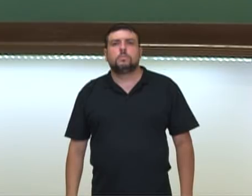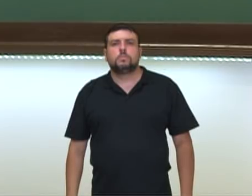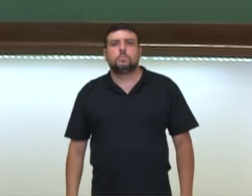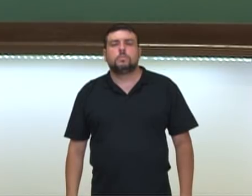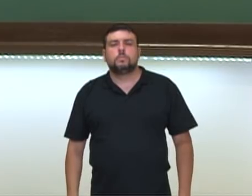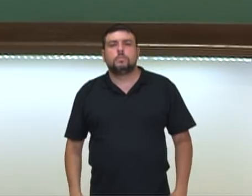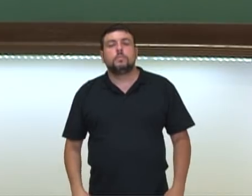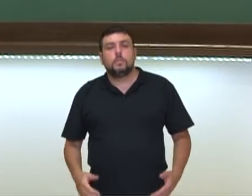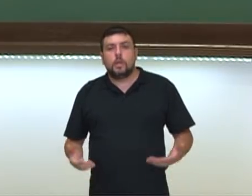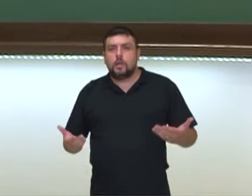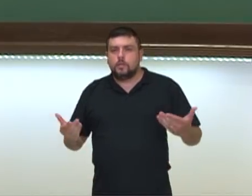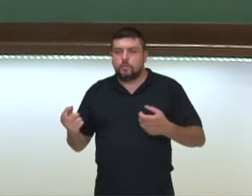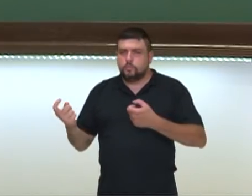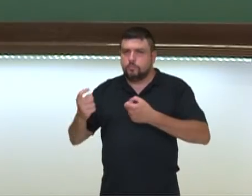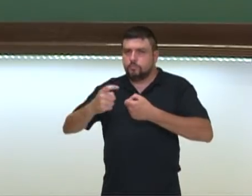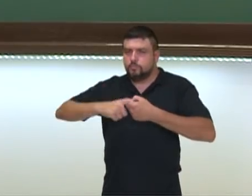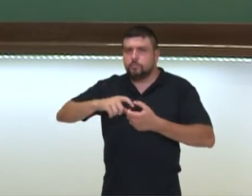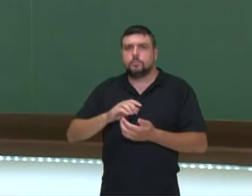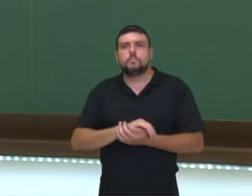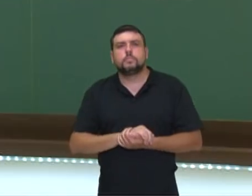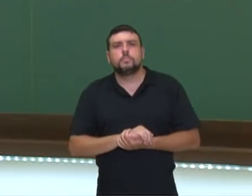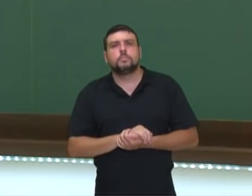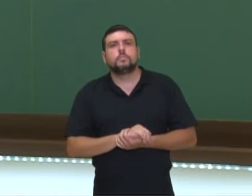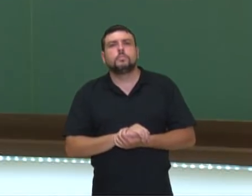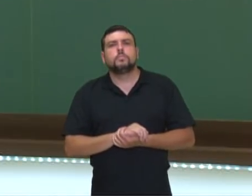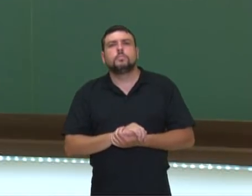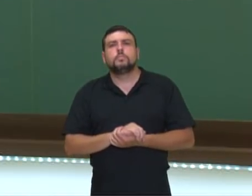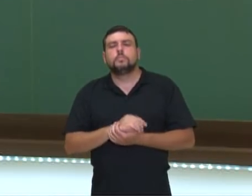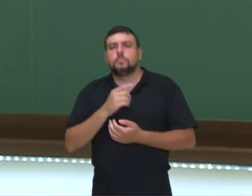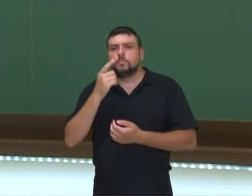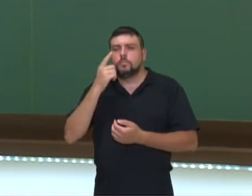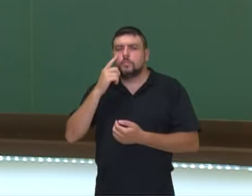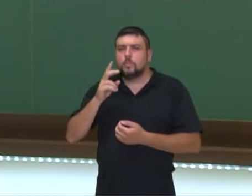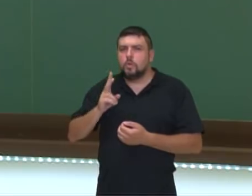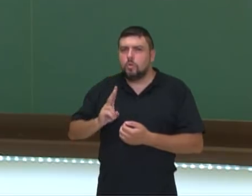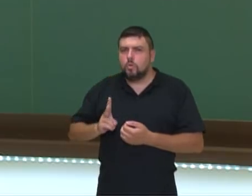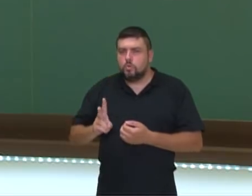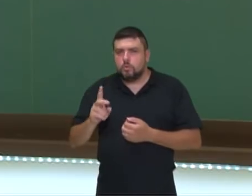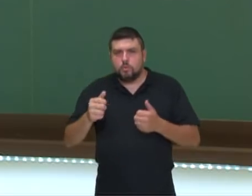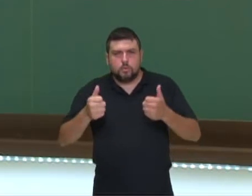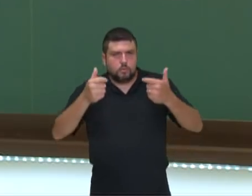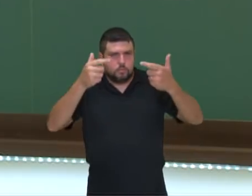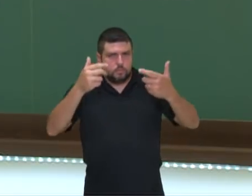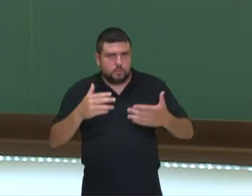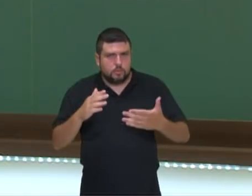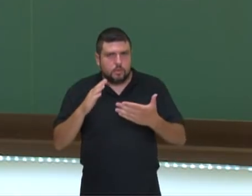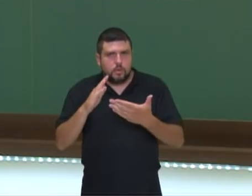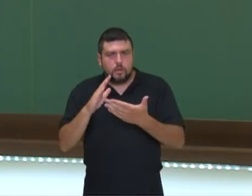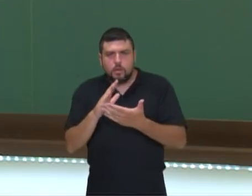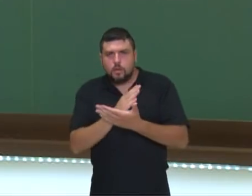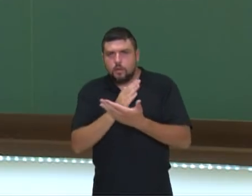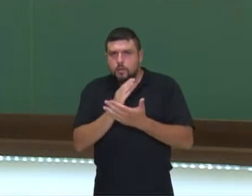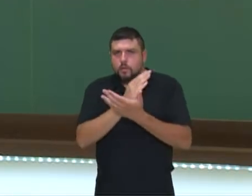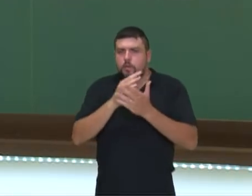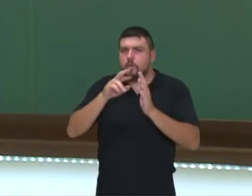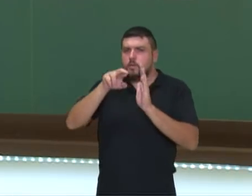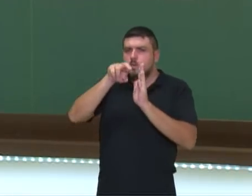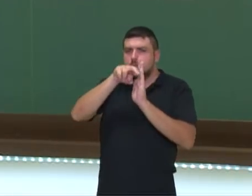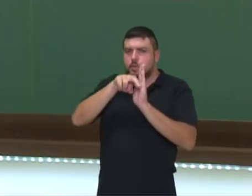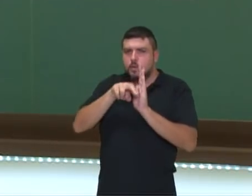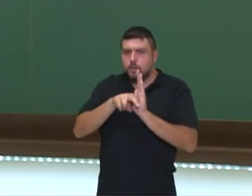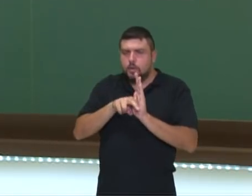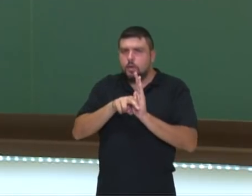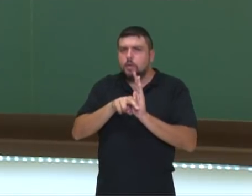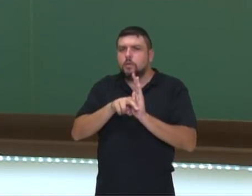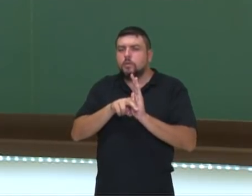Bem, estamos de volta e vamos continuar falando agora sobre algumas regras, algumas modificações que teve, respondendo